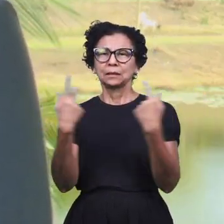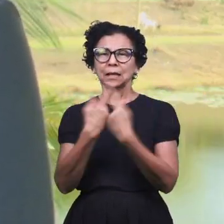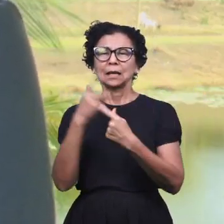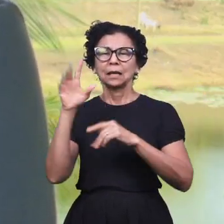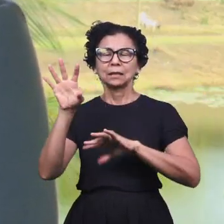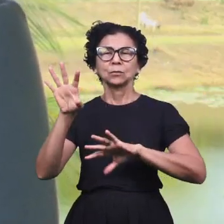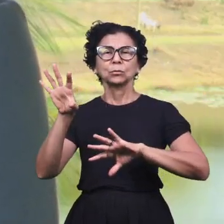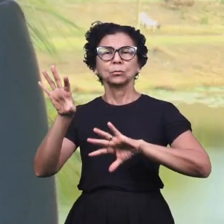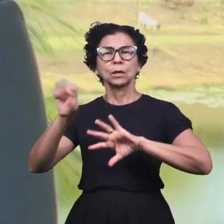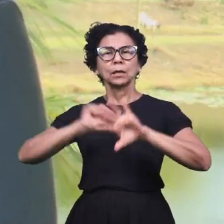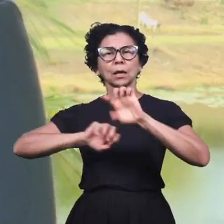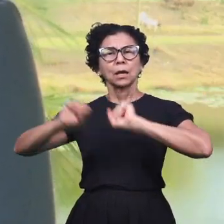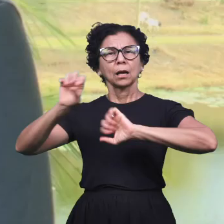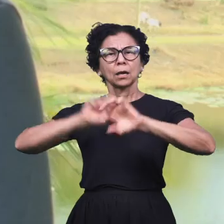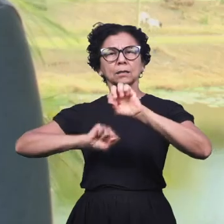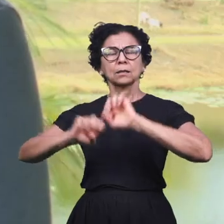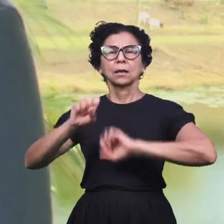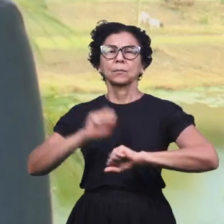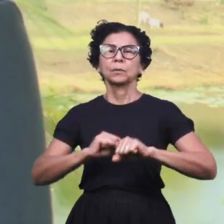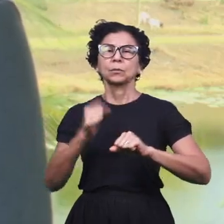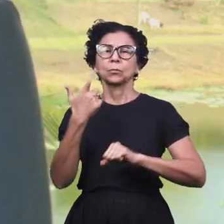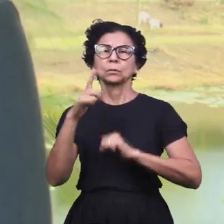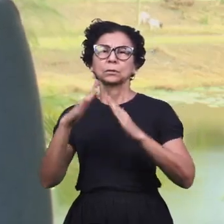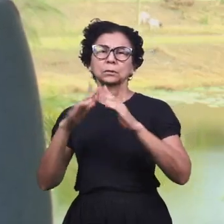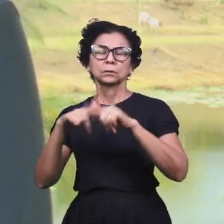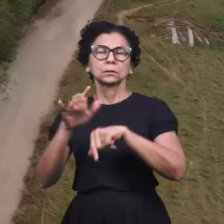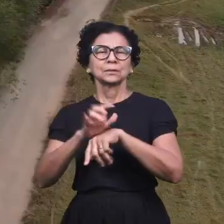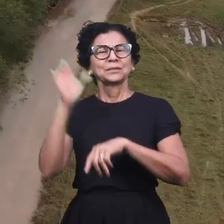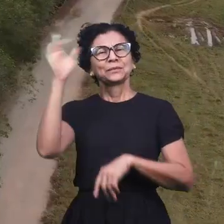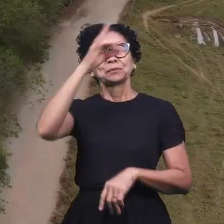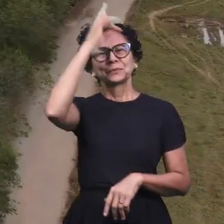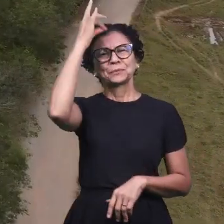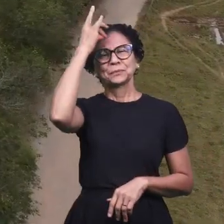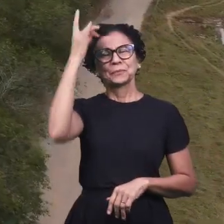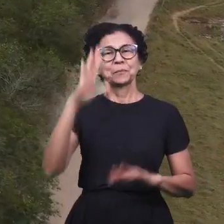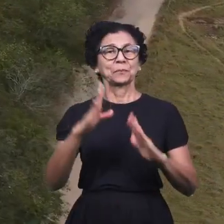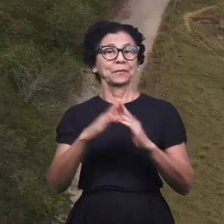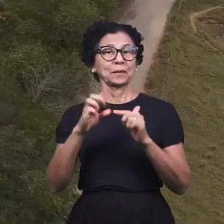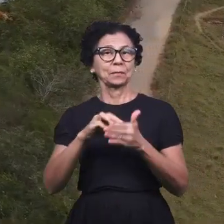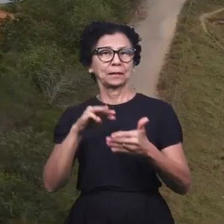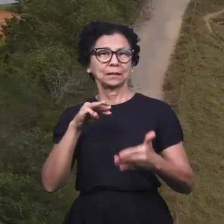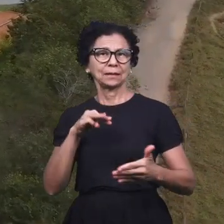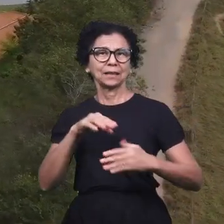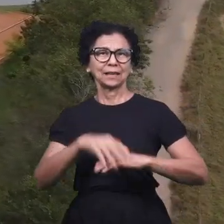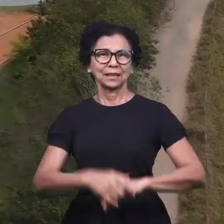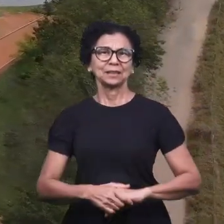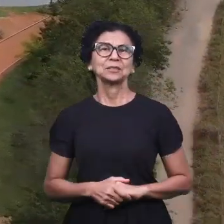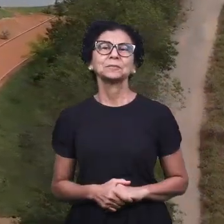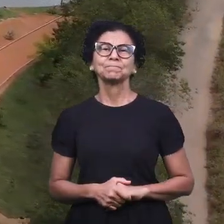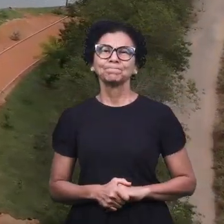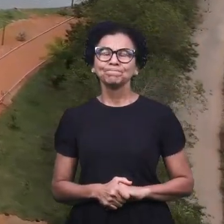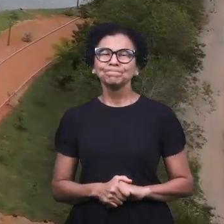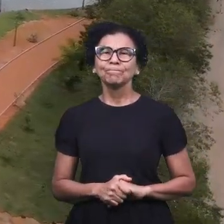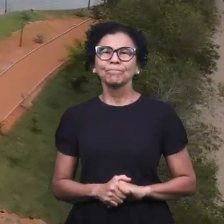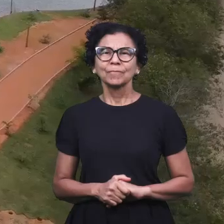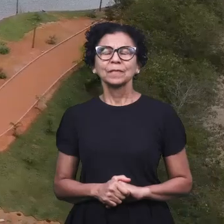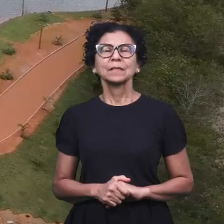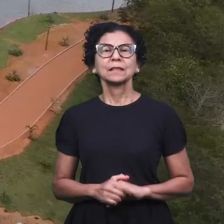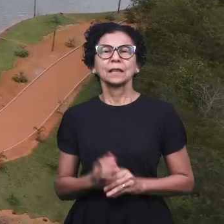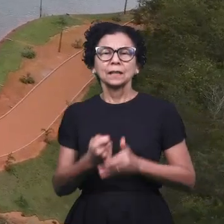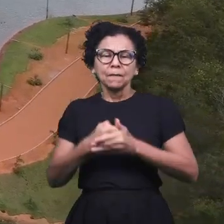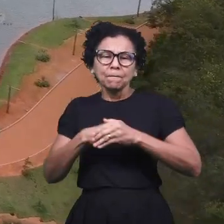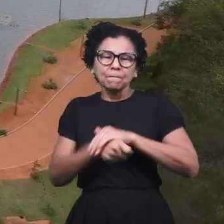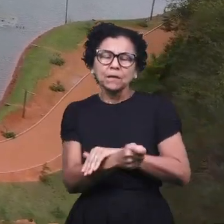outras igrejas no estado do Espírito Santo. A Igreja Cristã Maranata tem ampliado seu investimento em